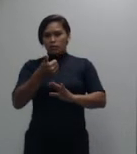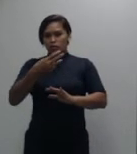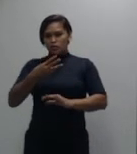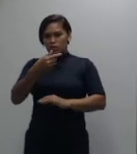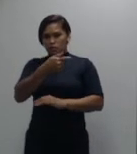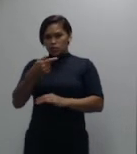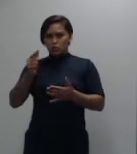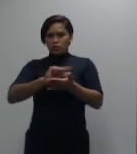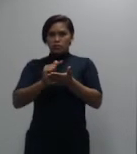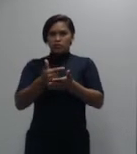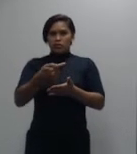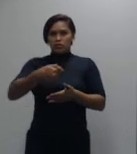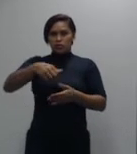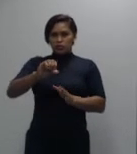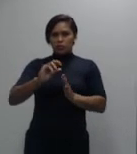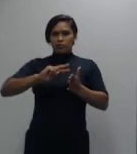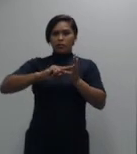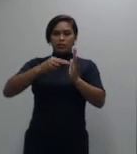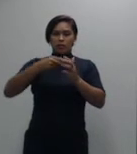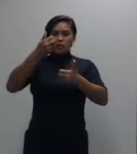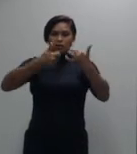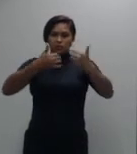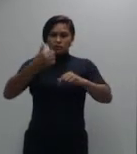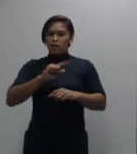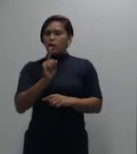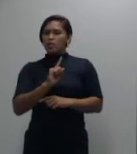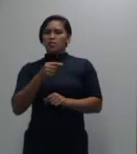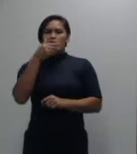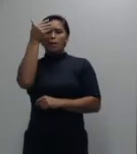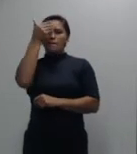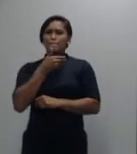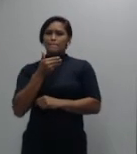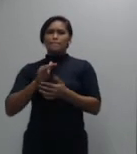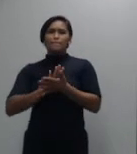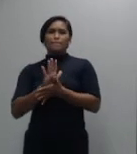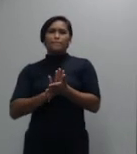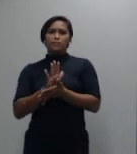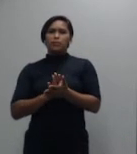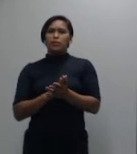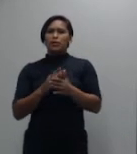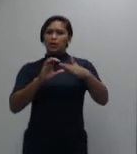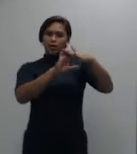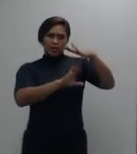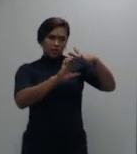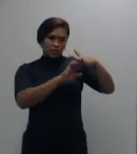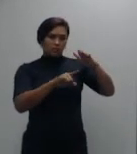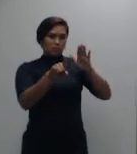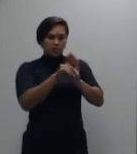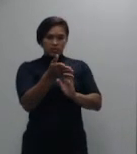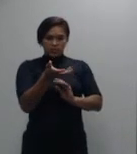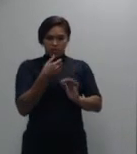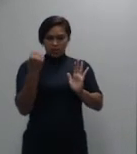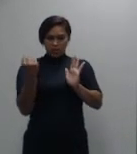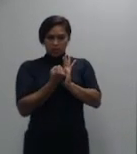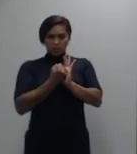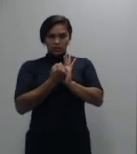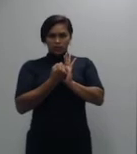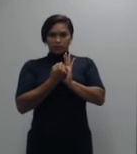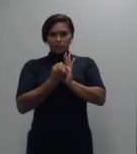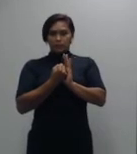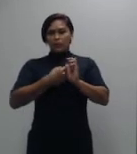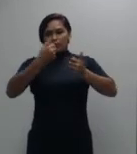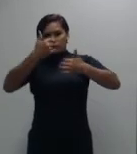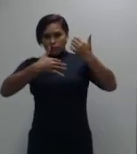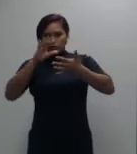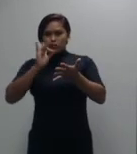13279 de não há provas de que a Protex está buscando homologação sentença foi